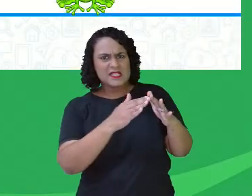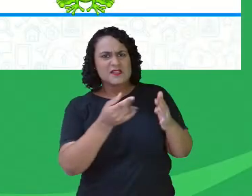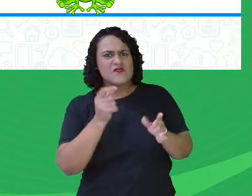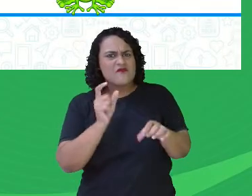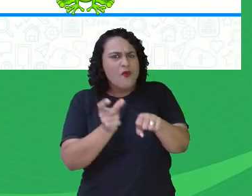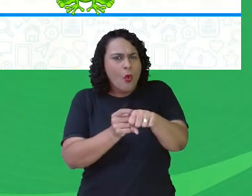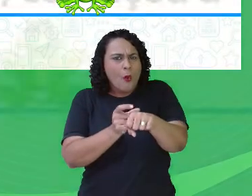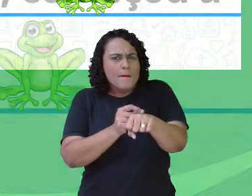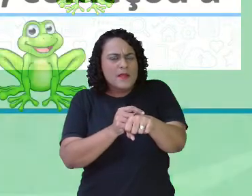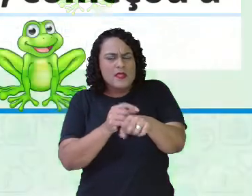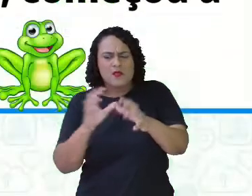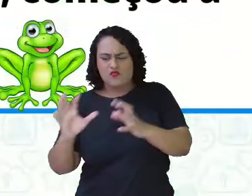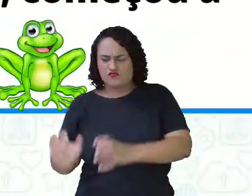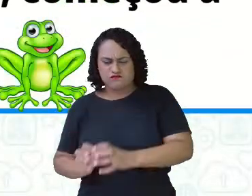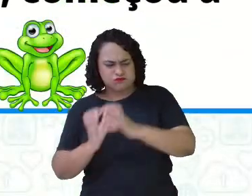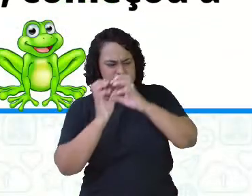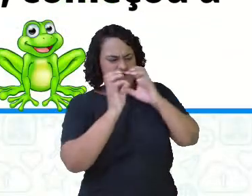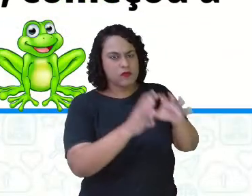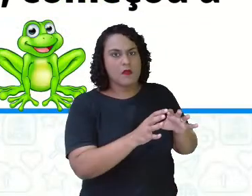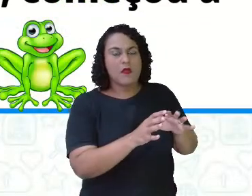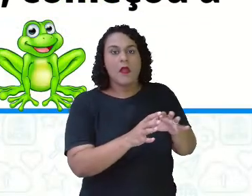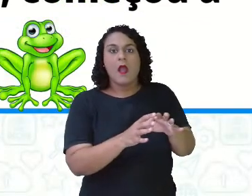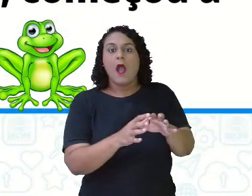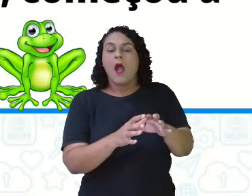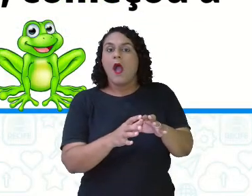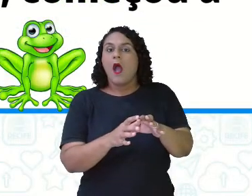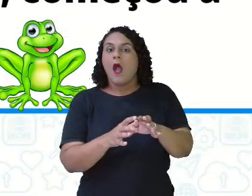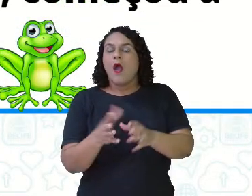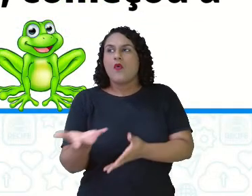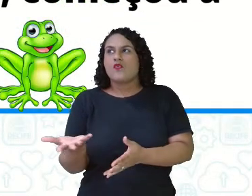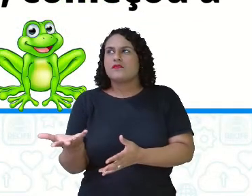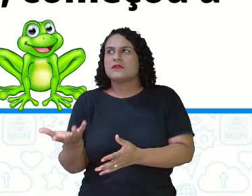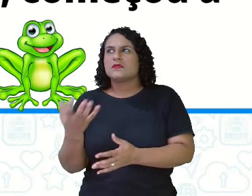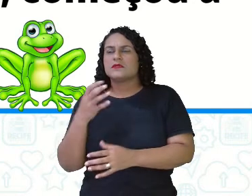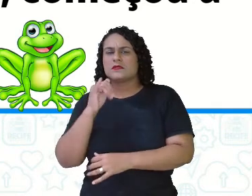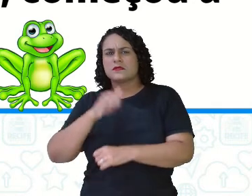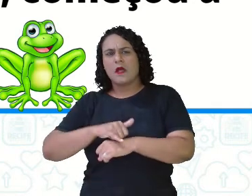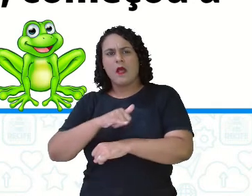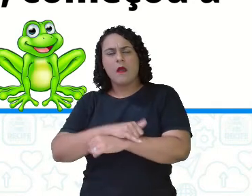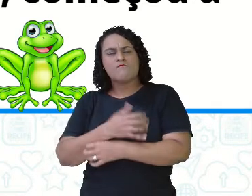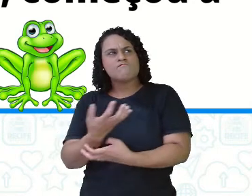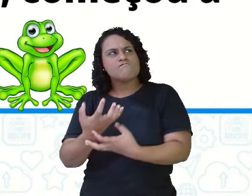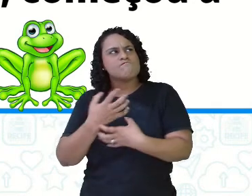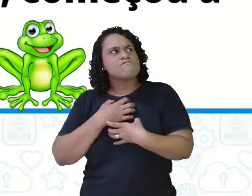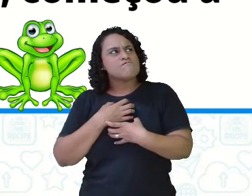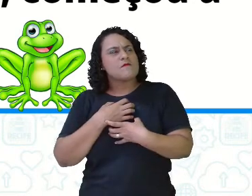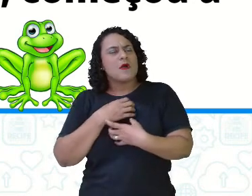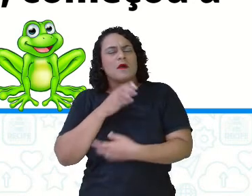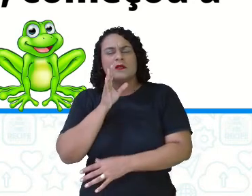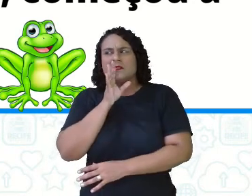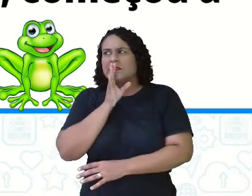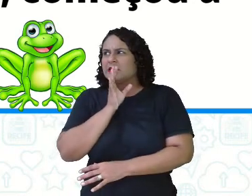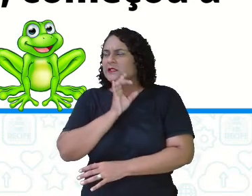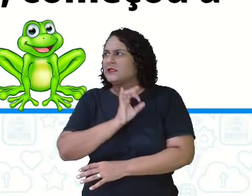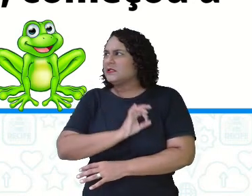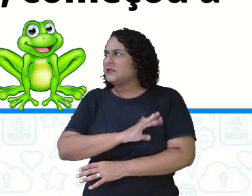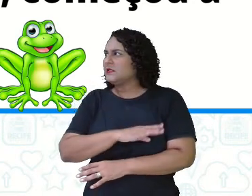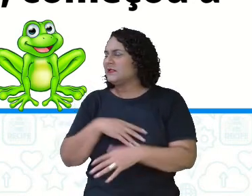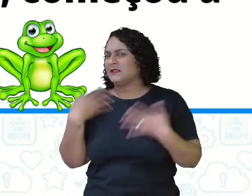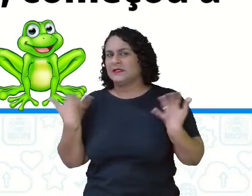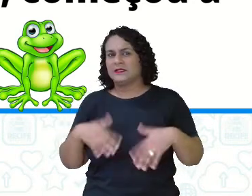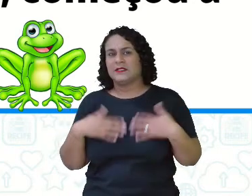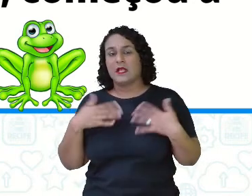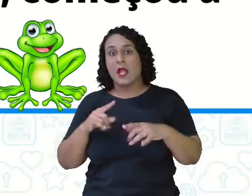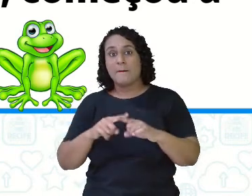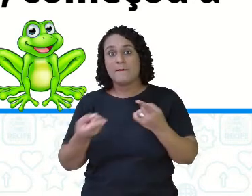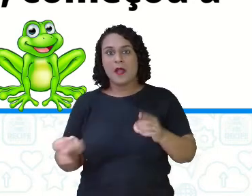Ouvindo isto, o sapo ficou com medo por dentro. Por fora, abriu um sorriso indiferente.